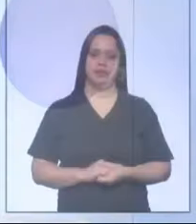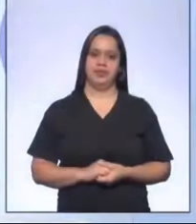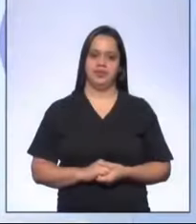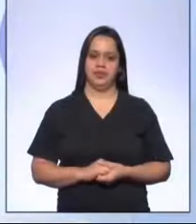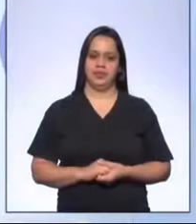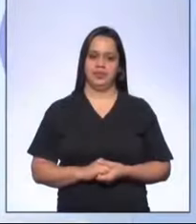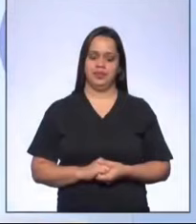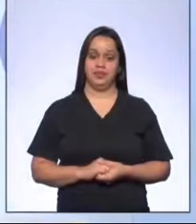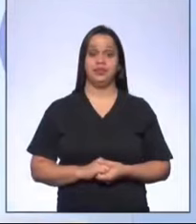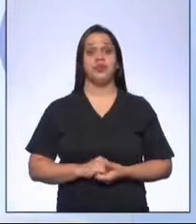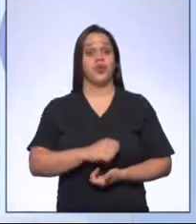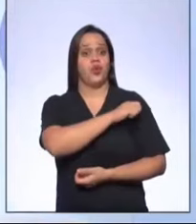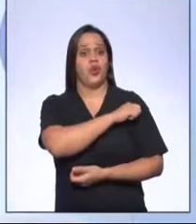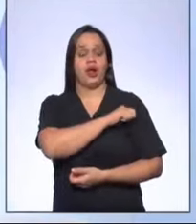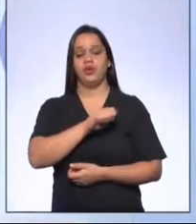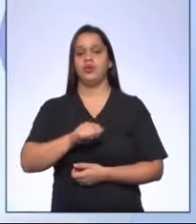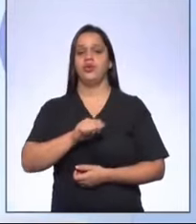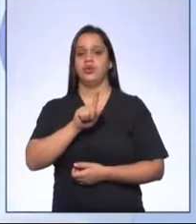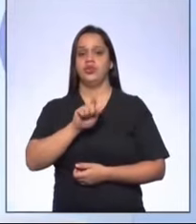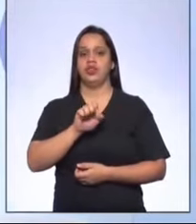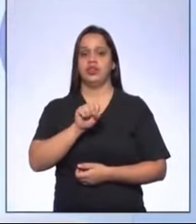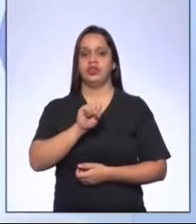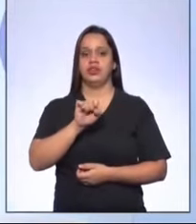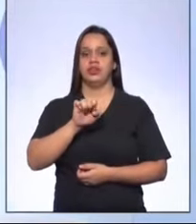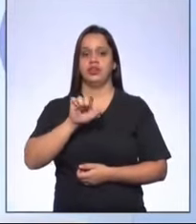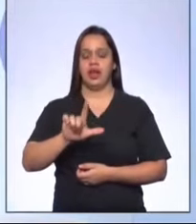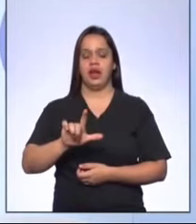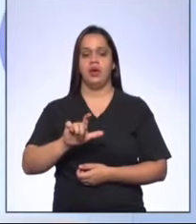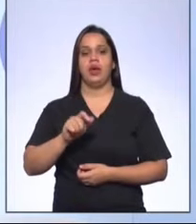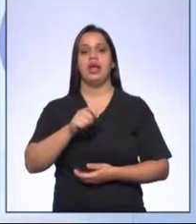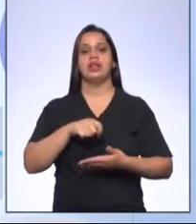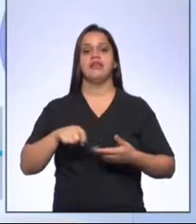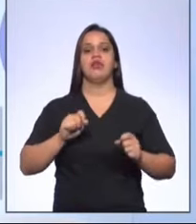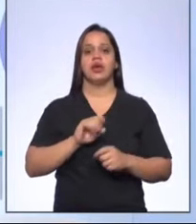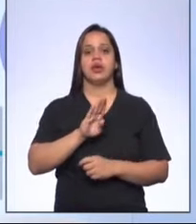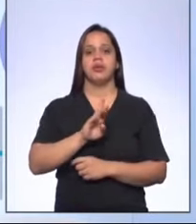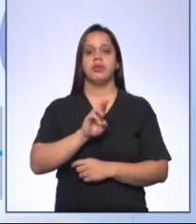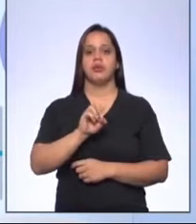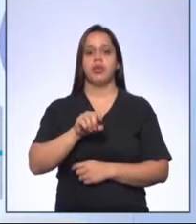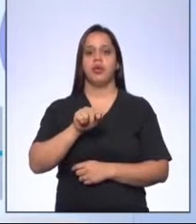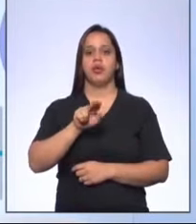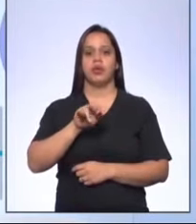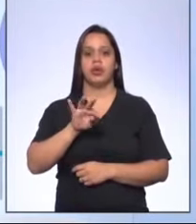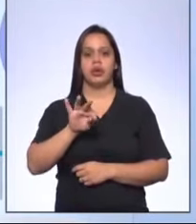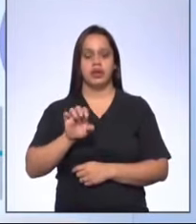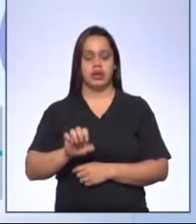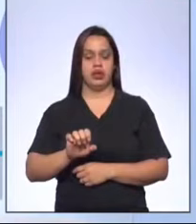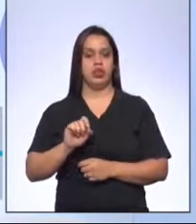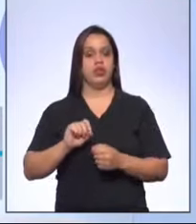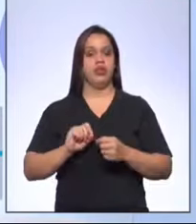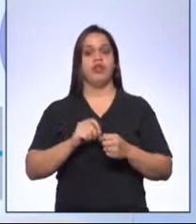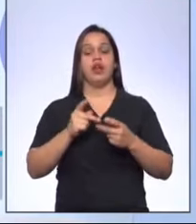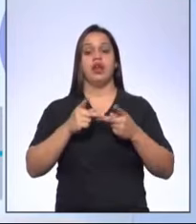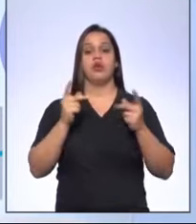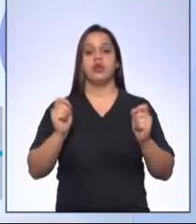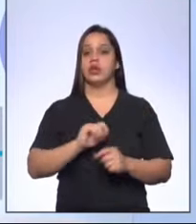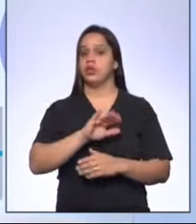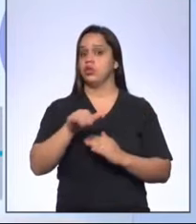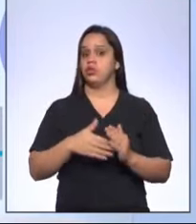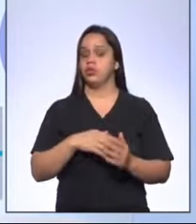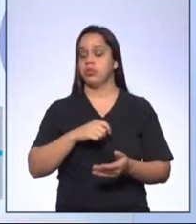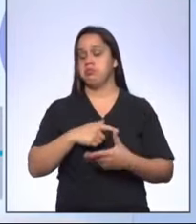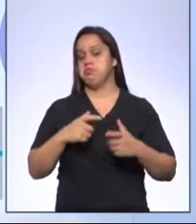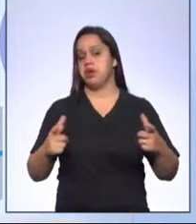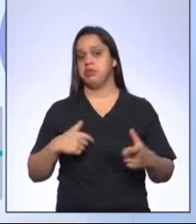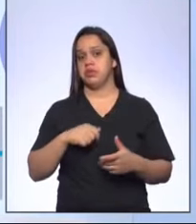O Gesiel escreveu bronquite aqui, professor. E aí eu vou fazer uma geral que muitos escreveram pulmão e